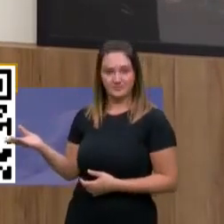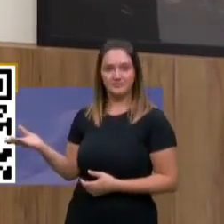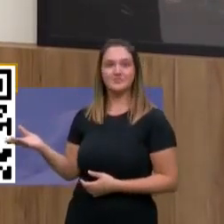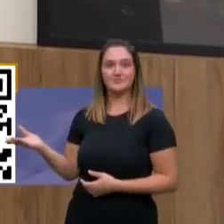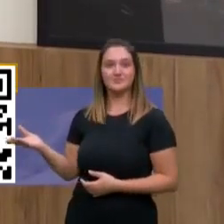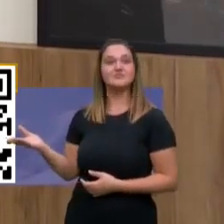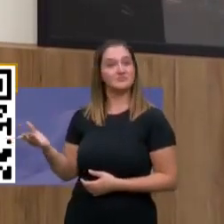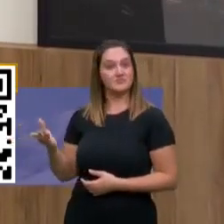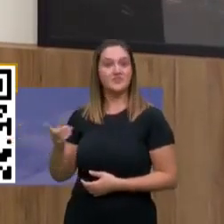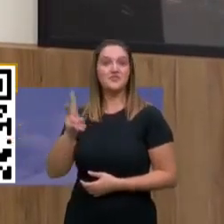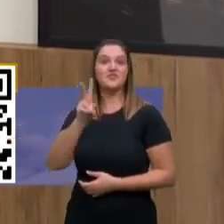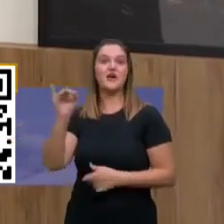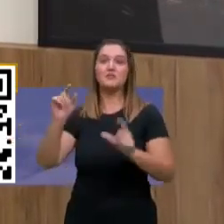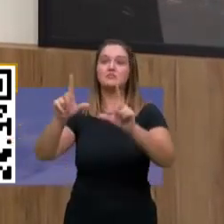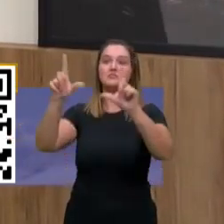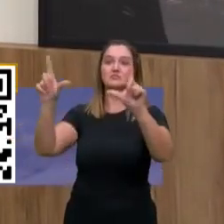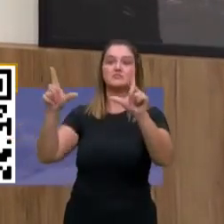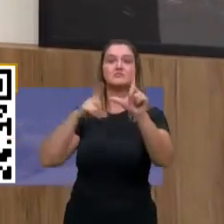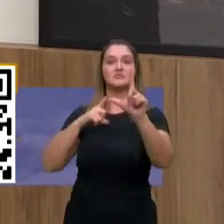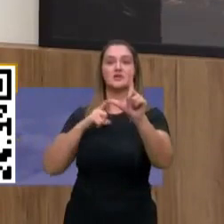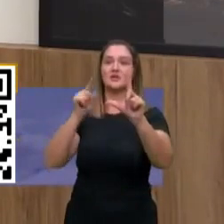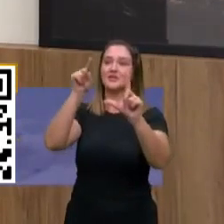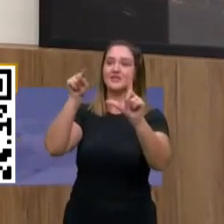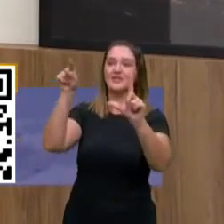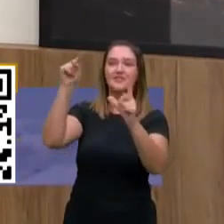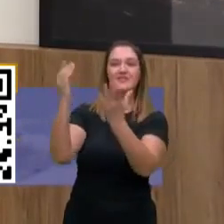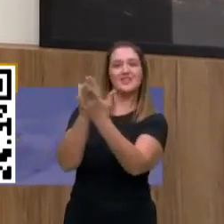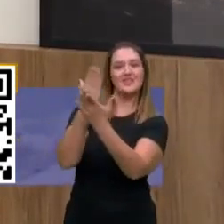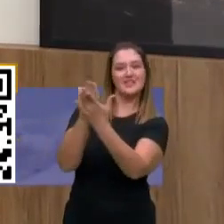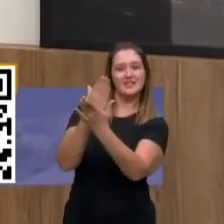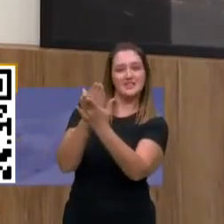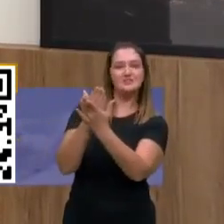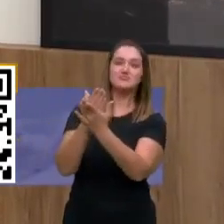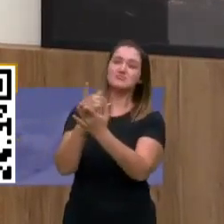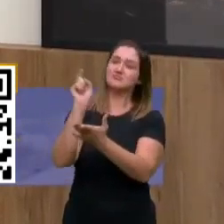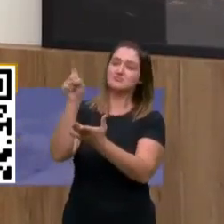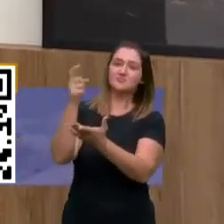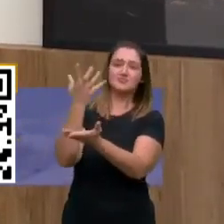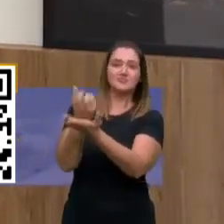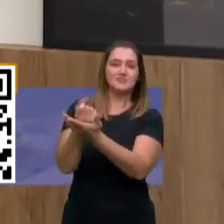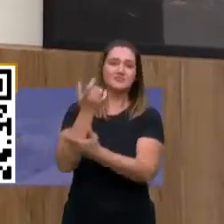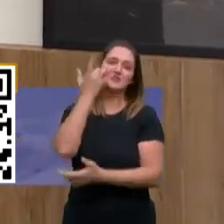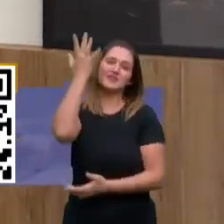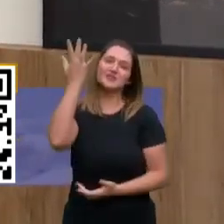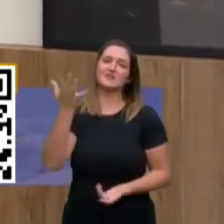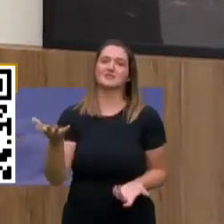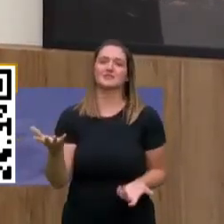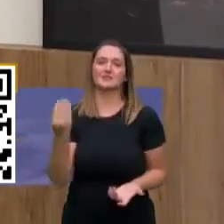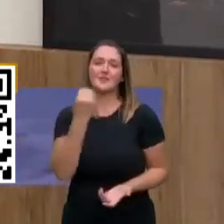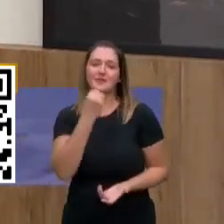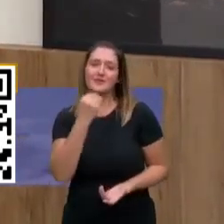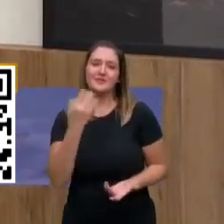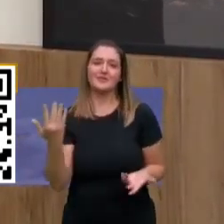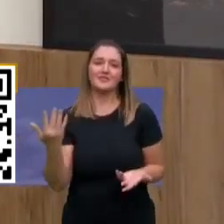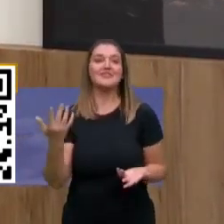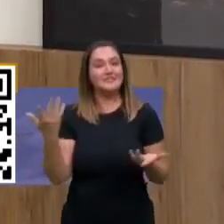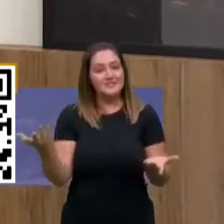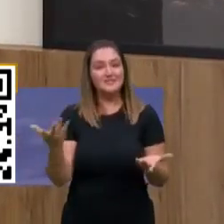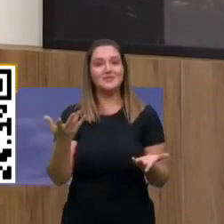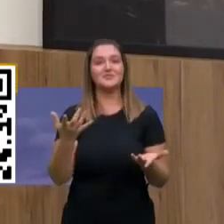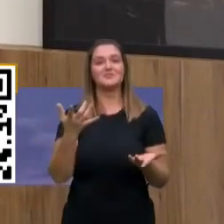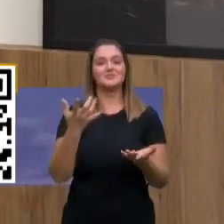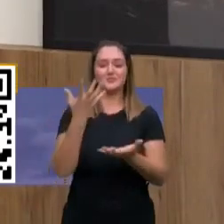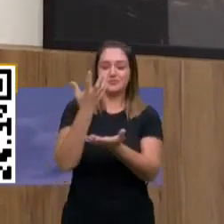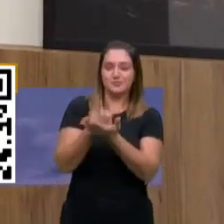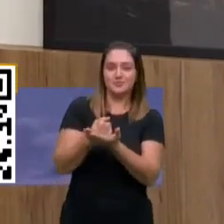novotempo.com/apocalipse. Ao digitar este site, você vai ser levado diretamente para o guia de estudos Apocalipse e Revelações de Esperança. Você